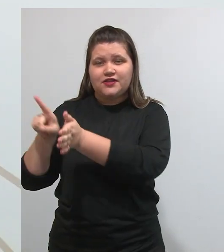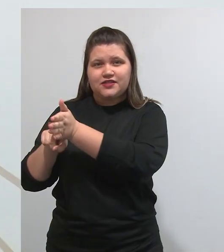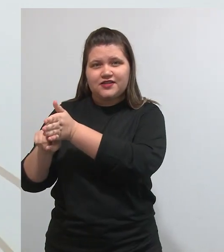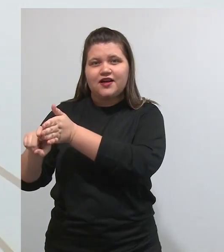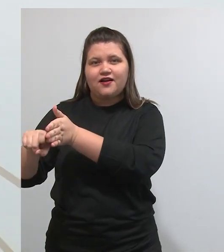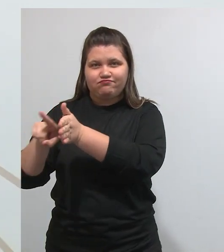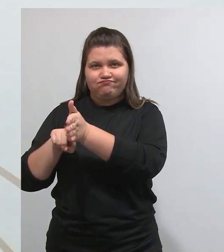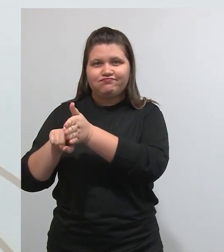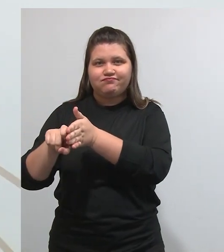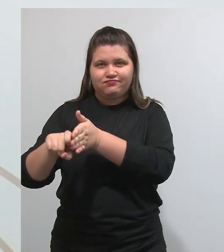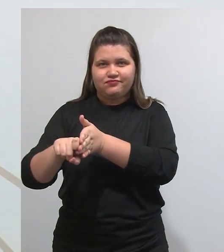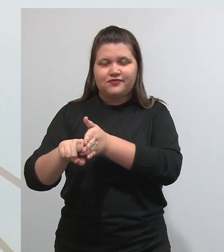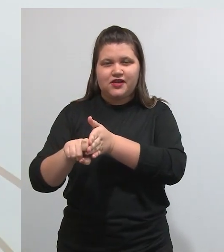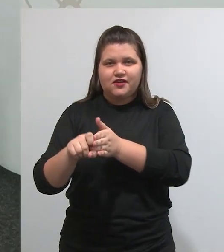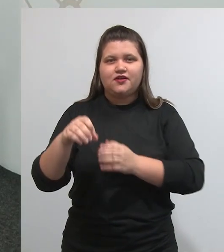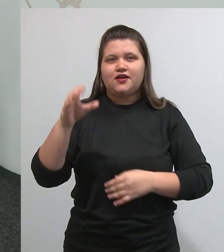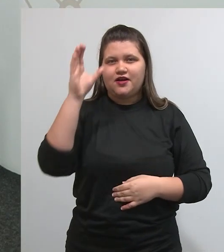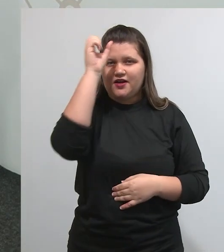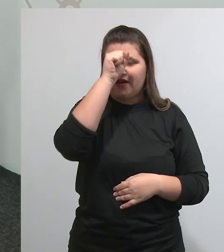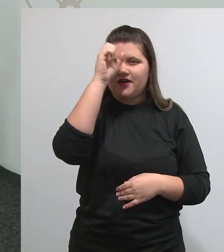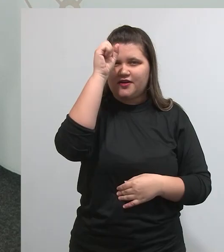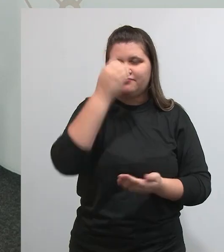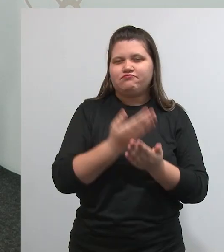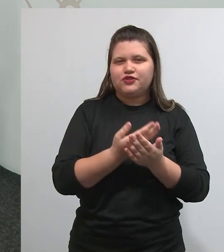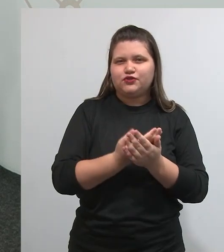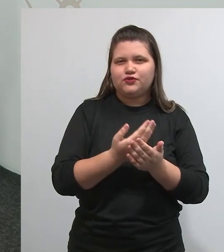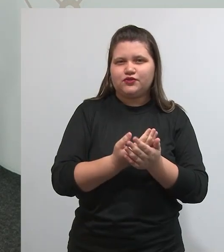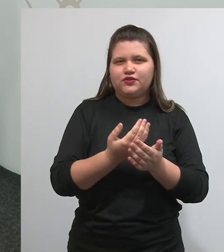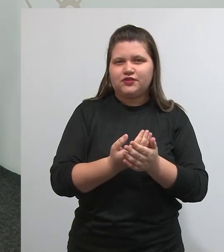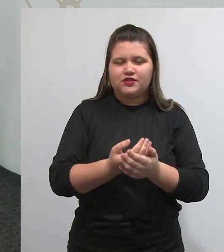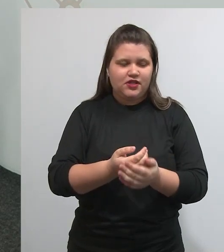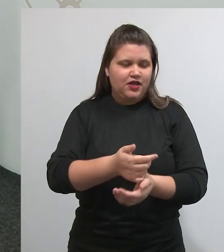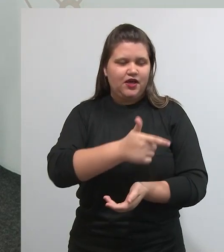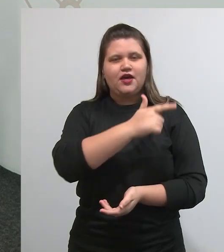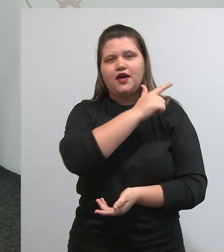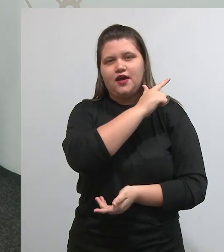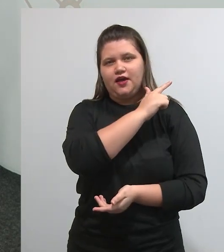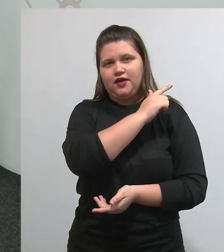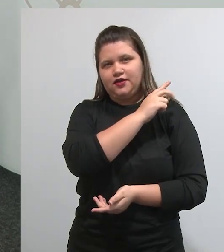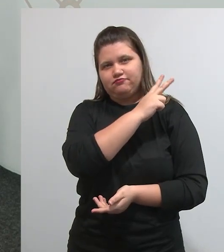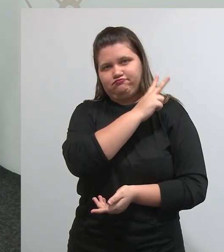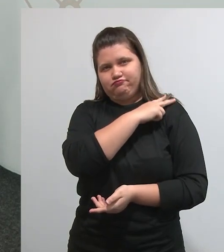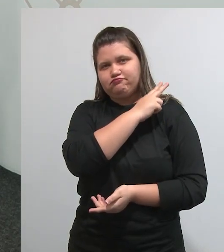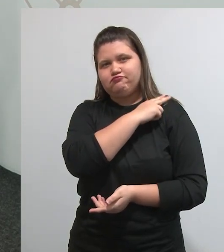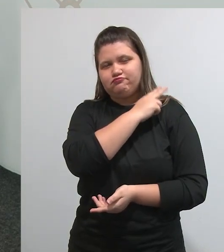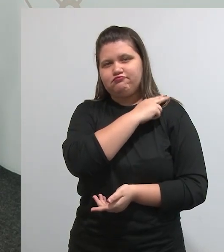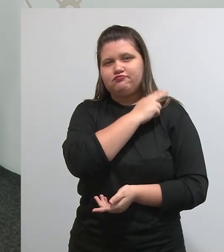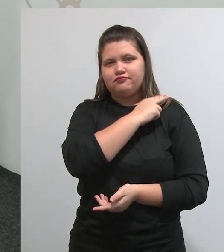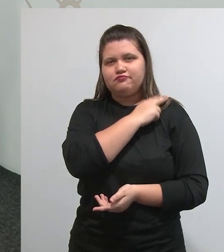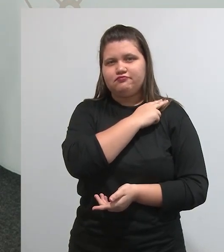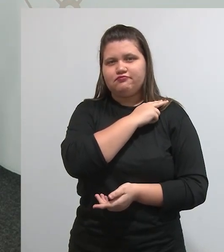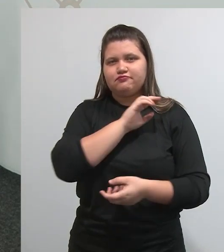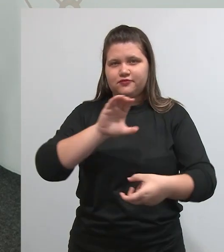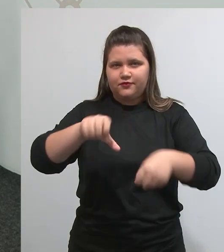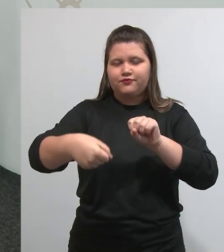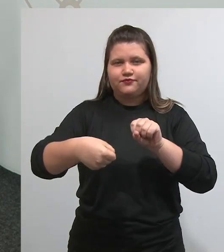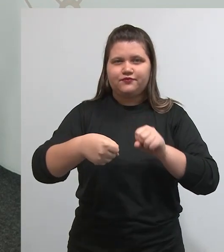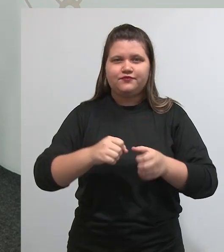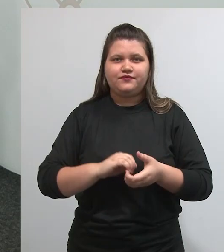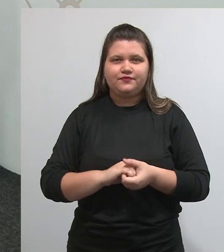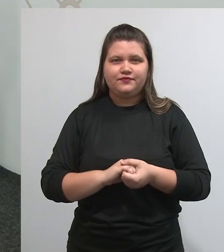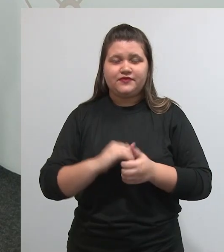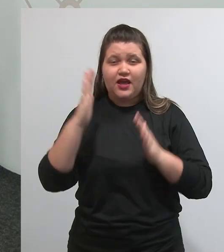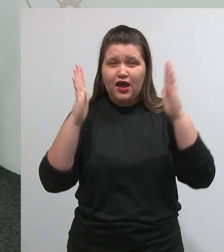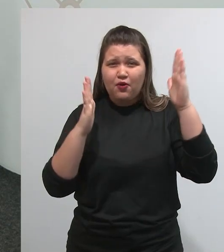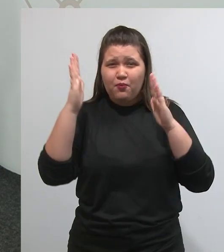estudei, me informei, né, no 2º grau. Para mim foi assim uma época de